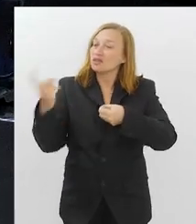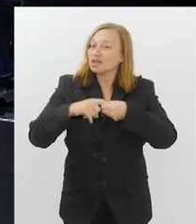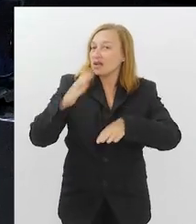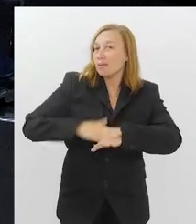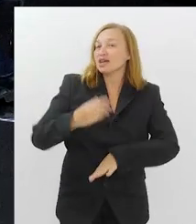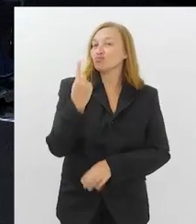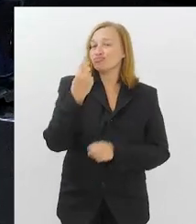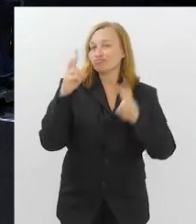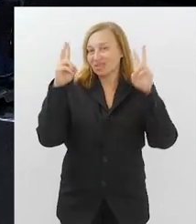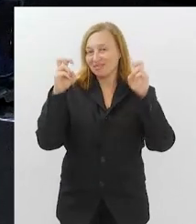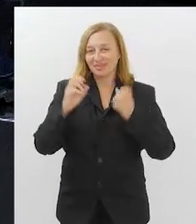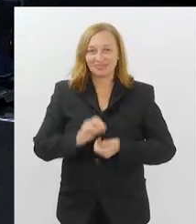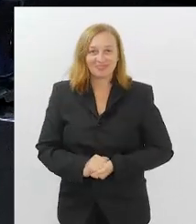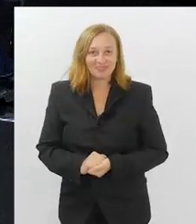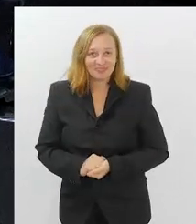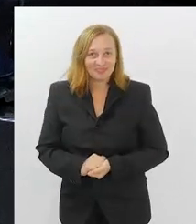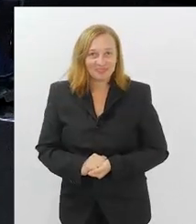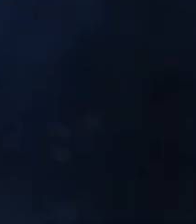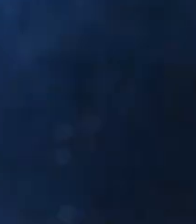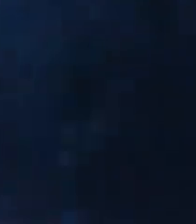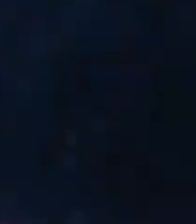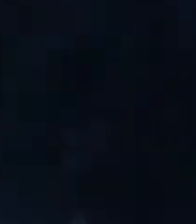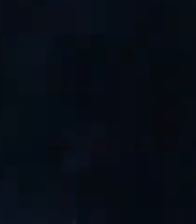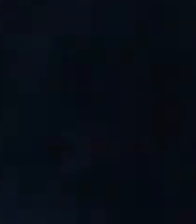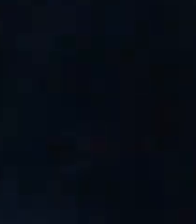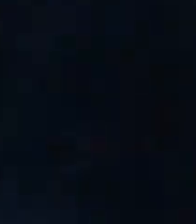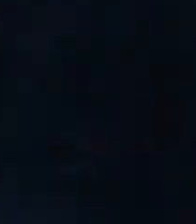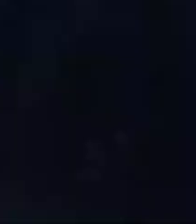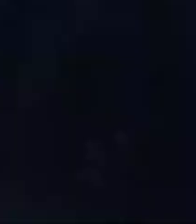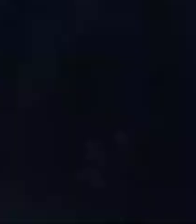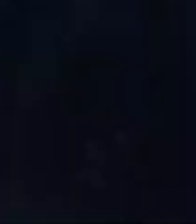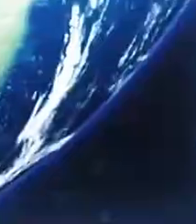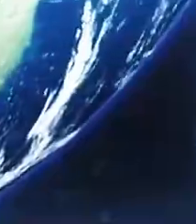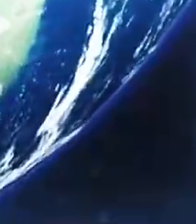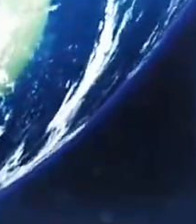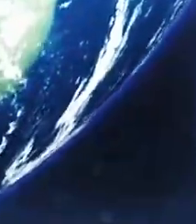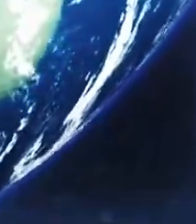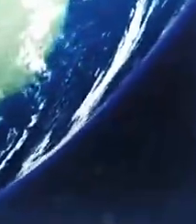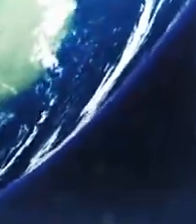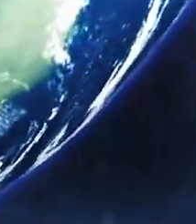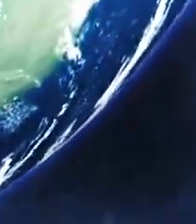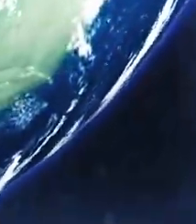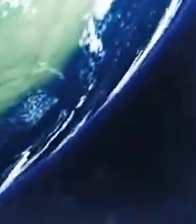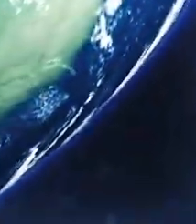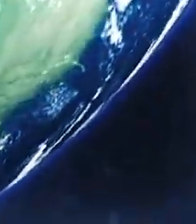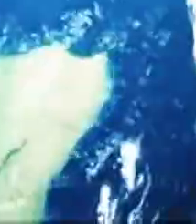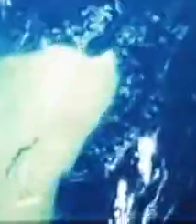aguarde o próximo, voltaremos com mais um tema.